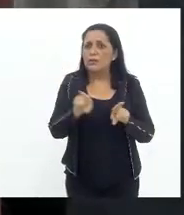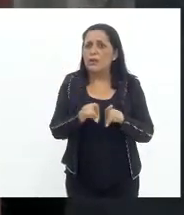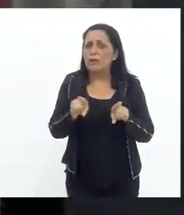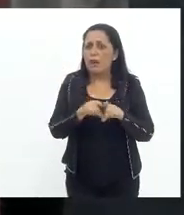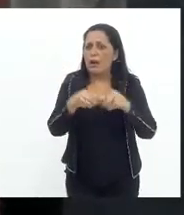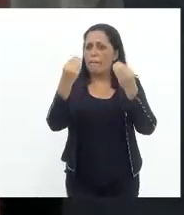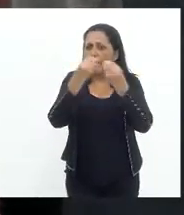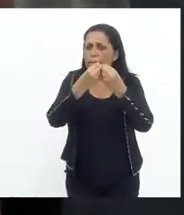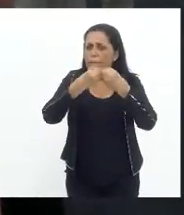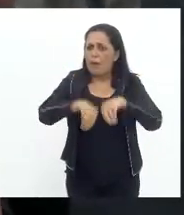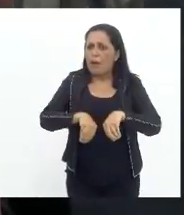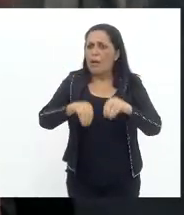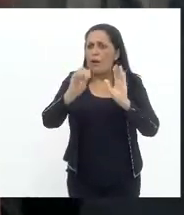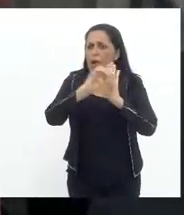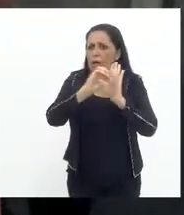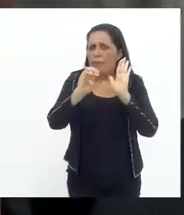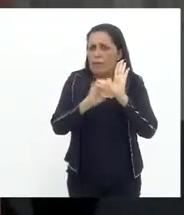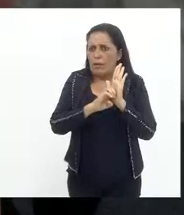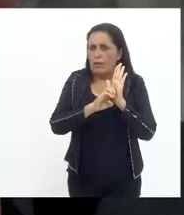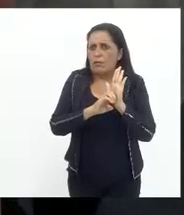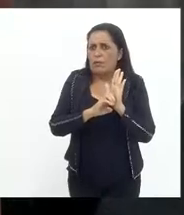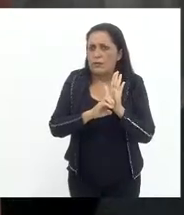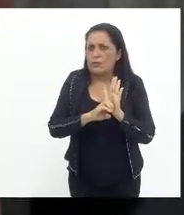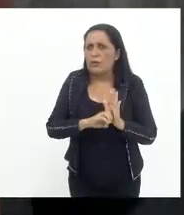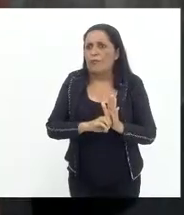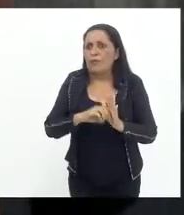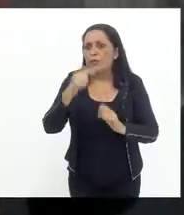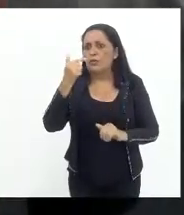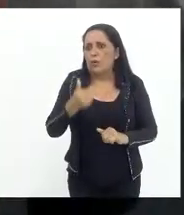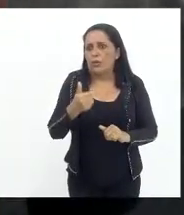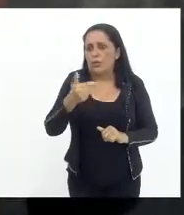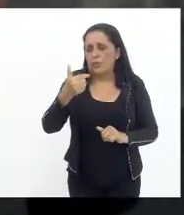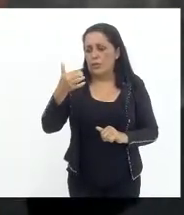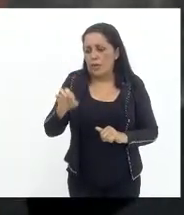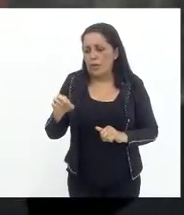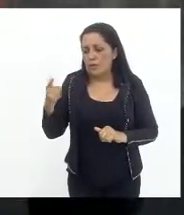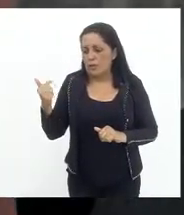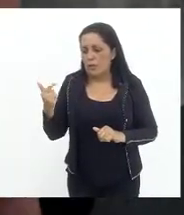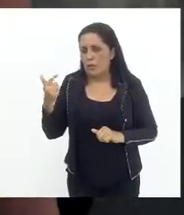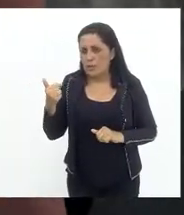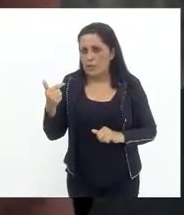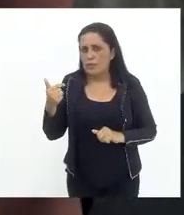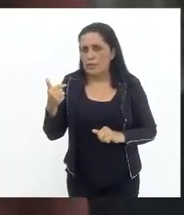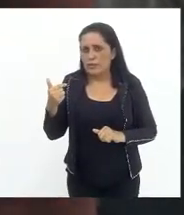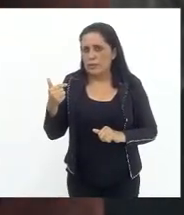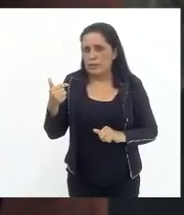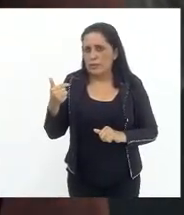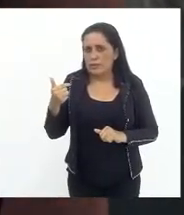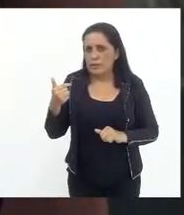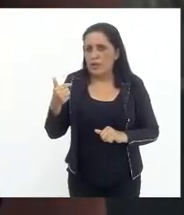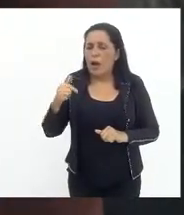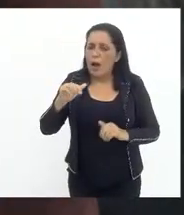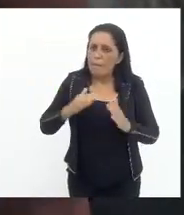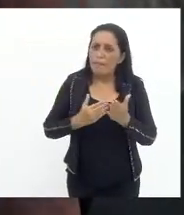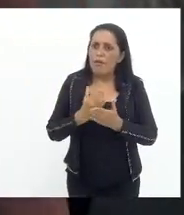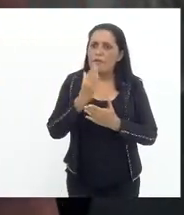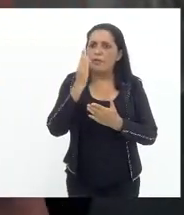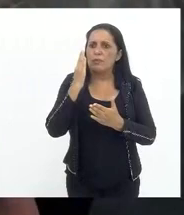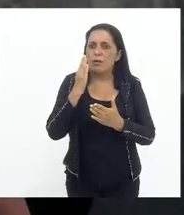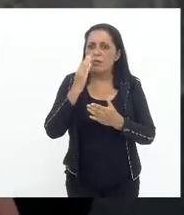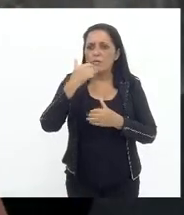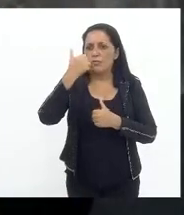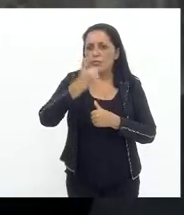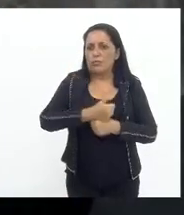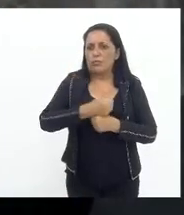prejudicabilidade das emendas 2, 10 e 12, pela aprovação com